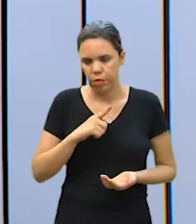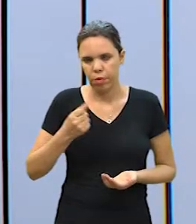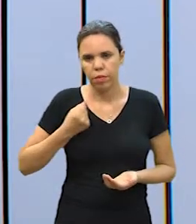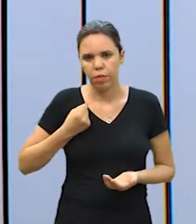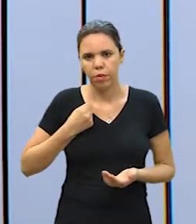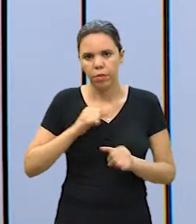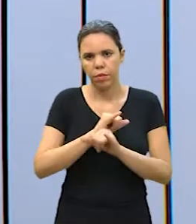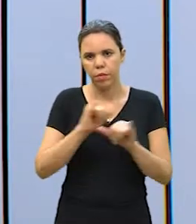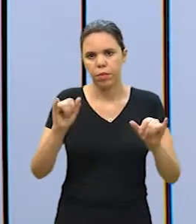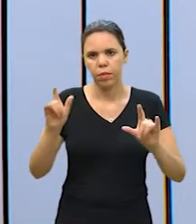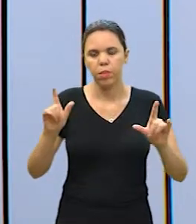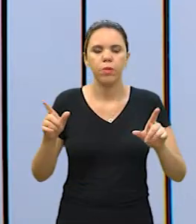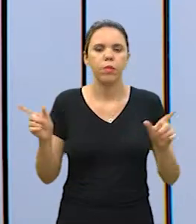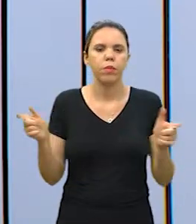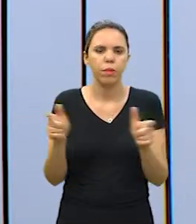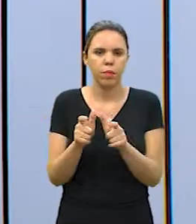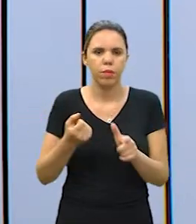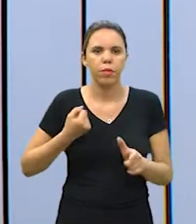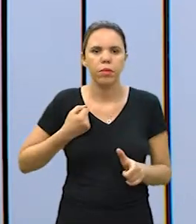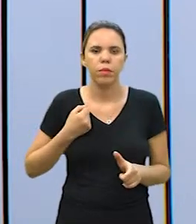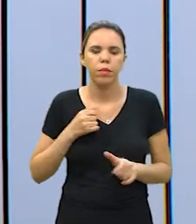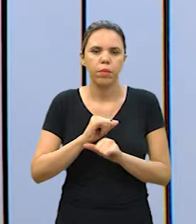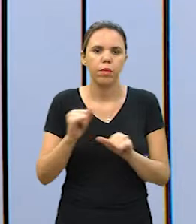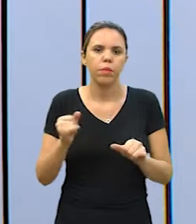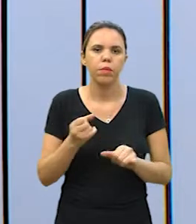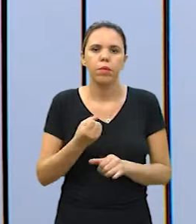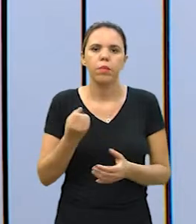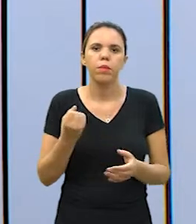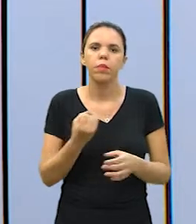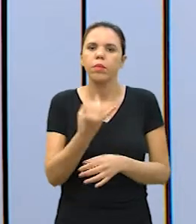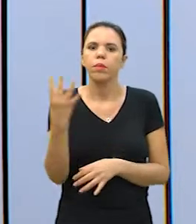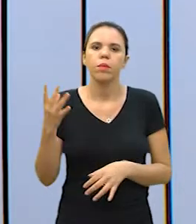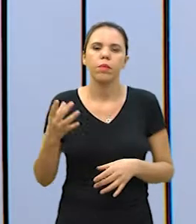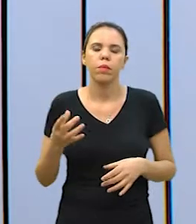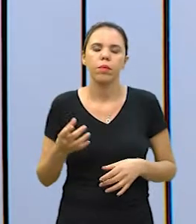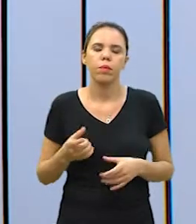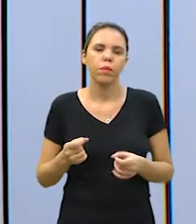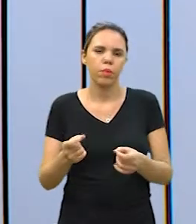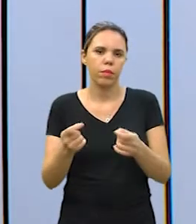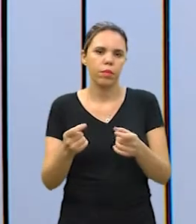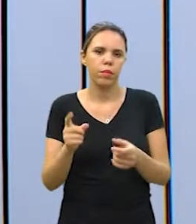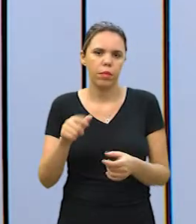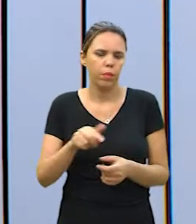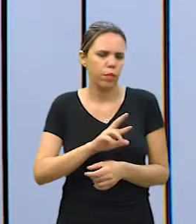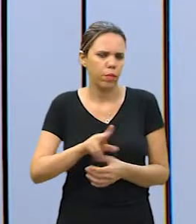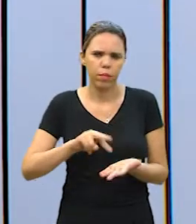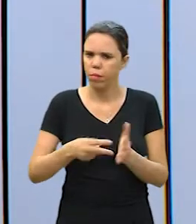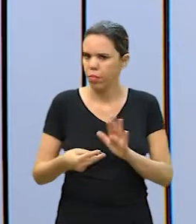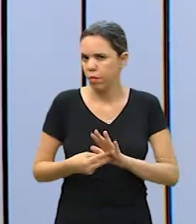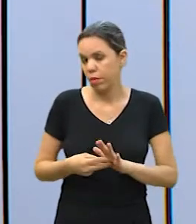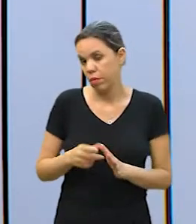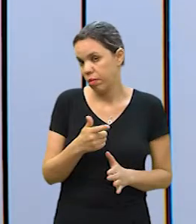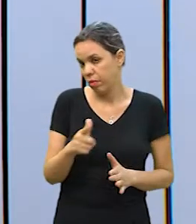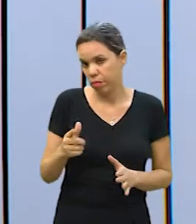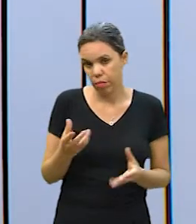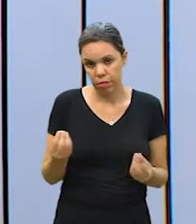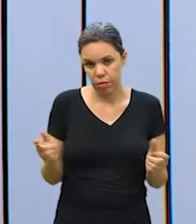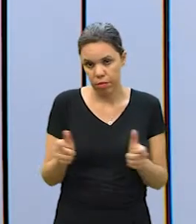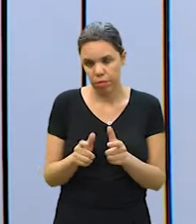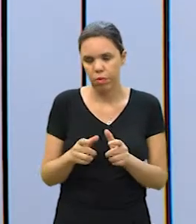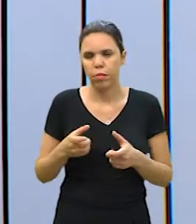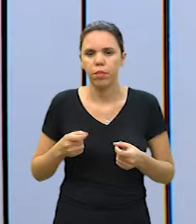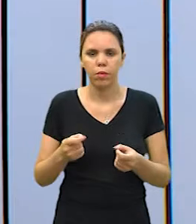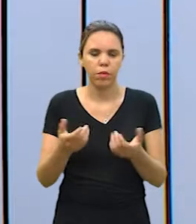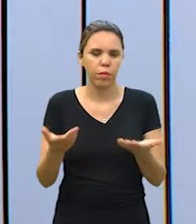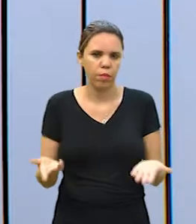no noticiário hoje a queda do número de notificações de diagnósticos. Isso não quer dizer que